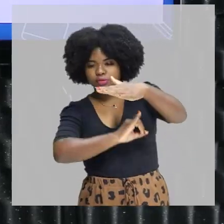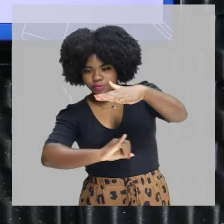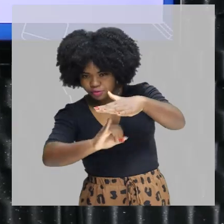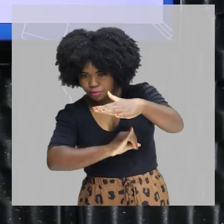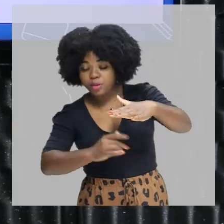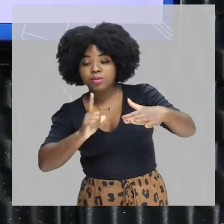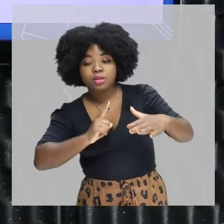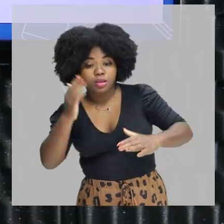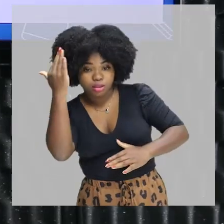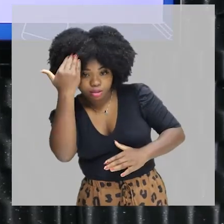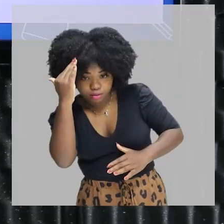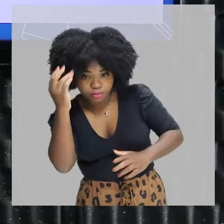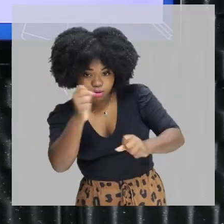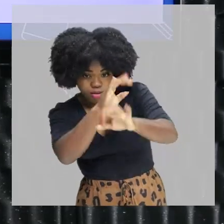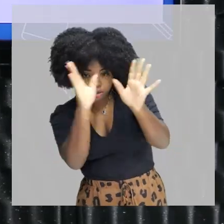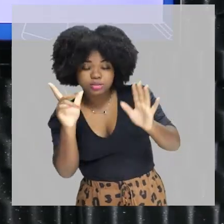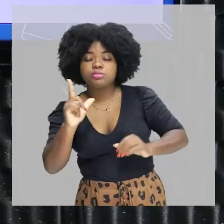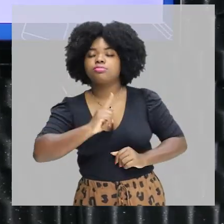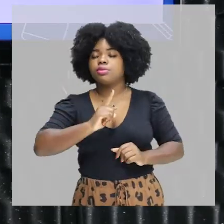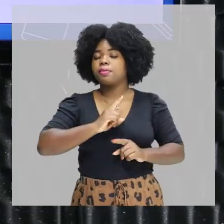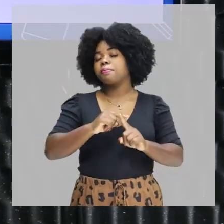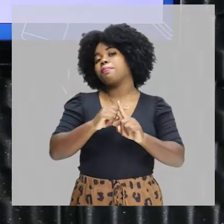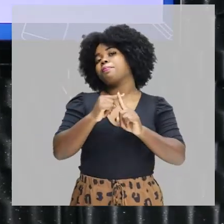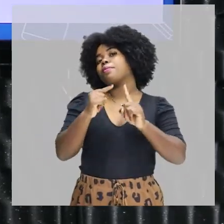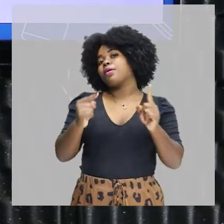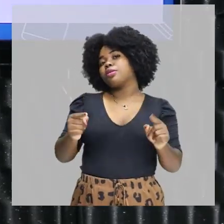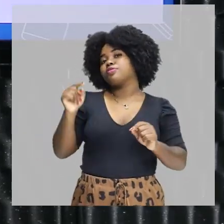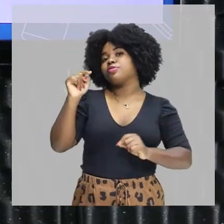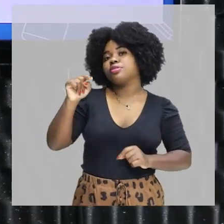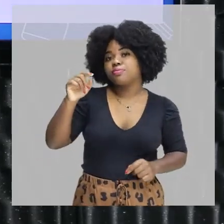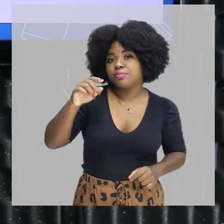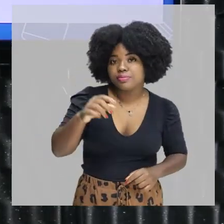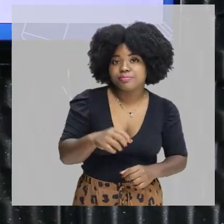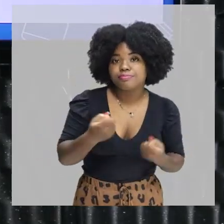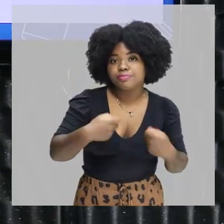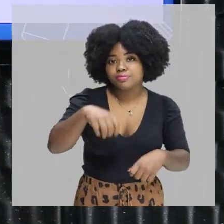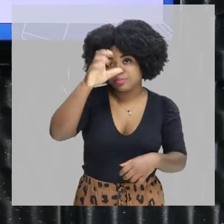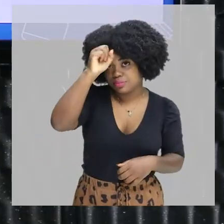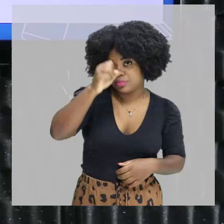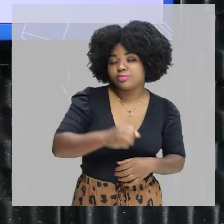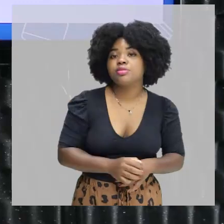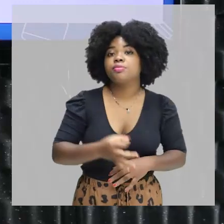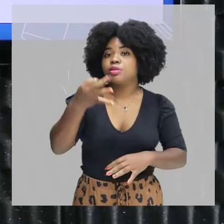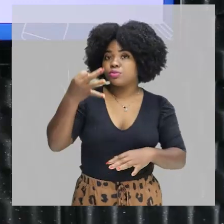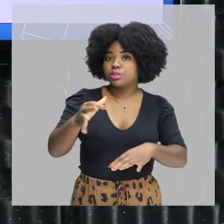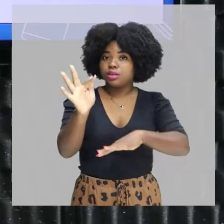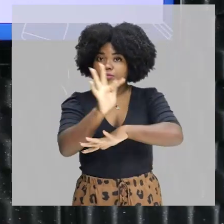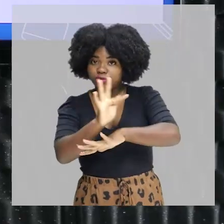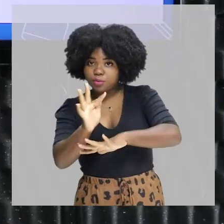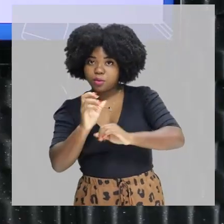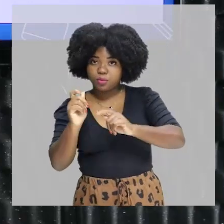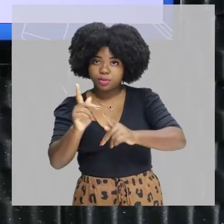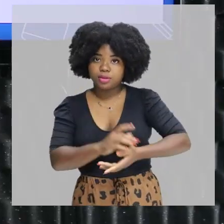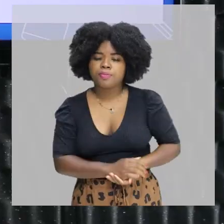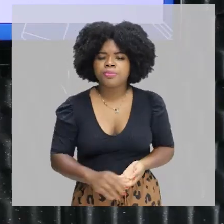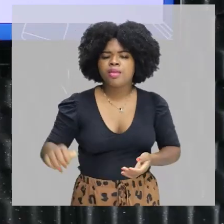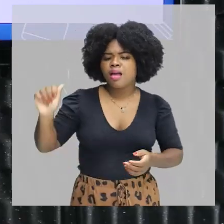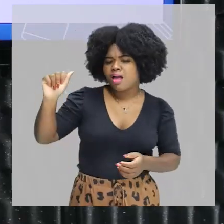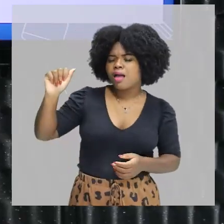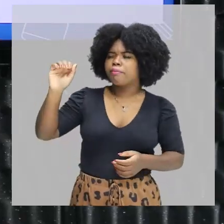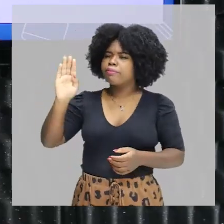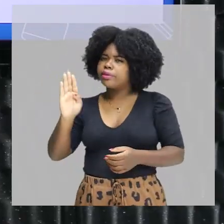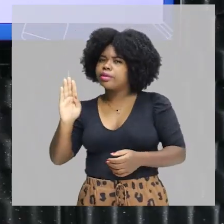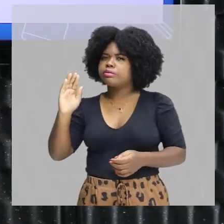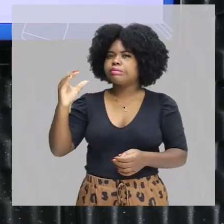Mas a gente está a fim de que você saiba onde é que o negócio está certo. E aí? Letra A,